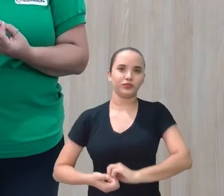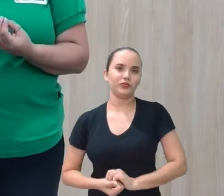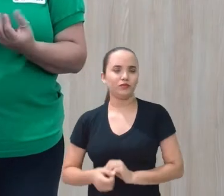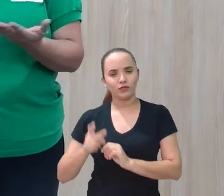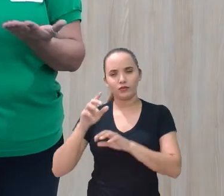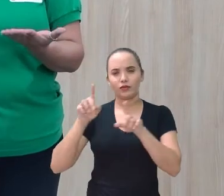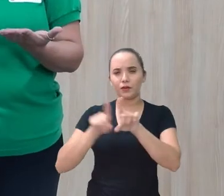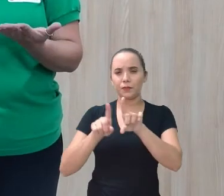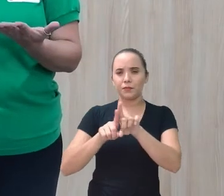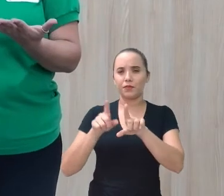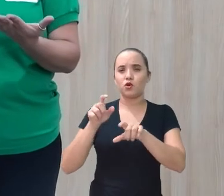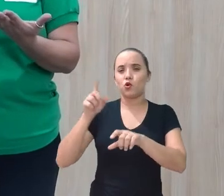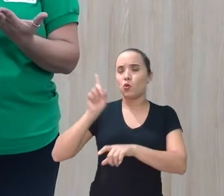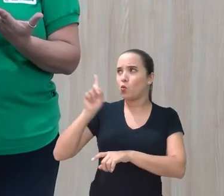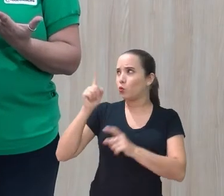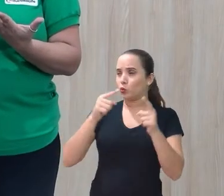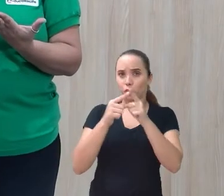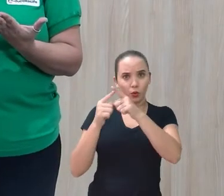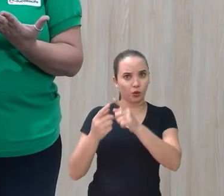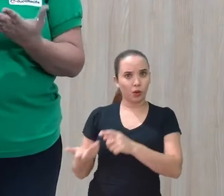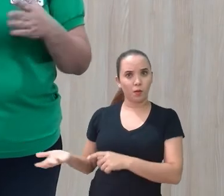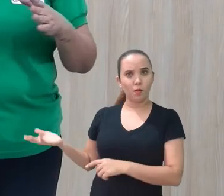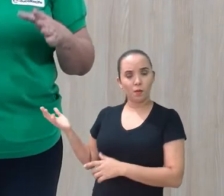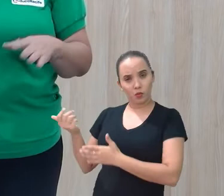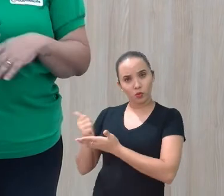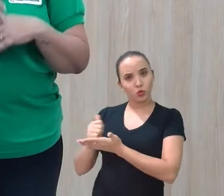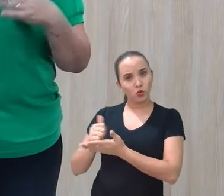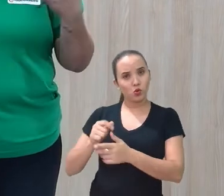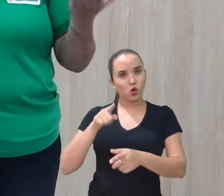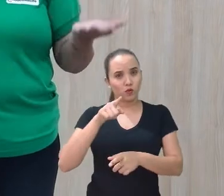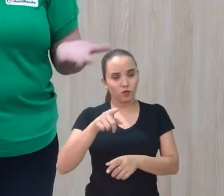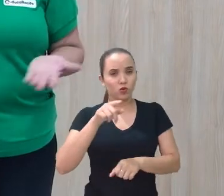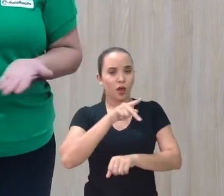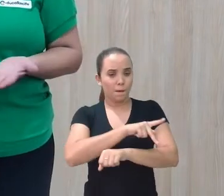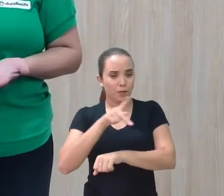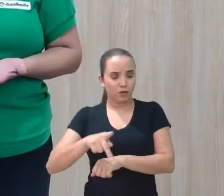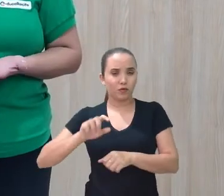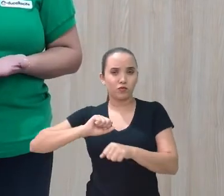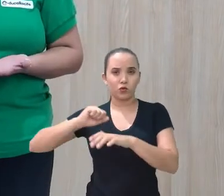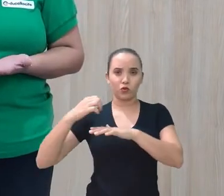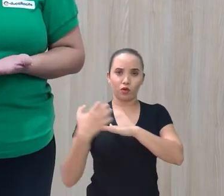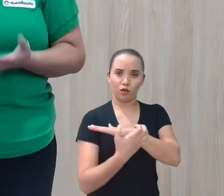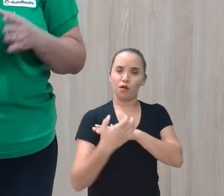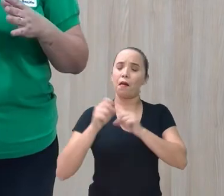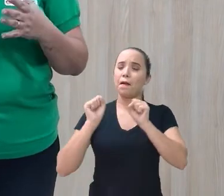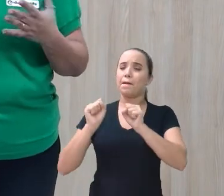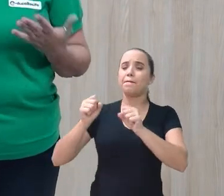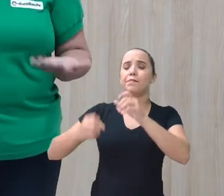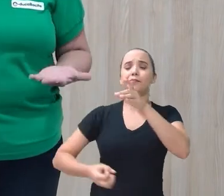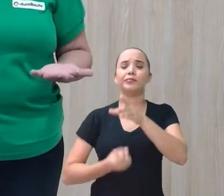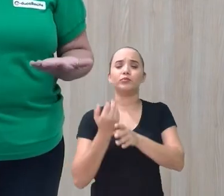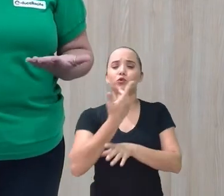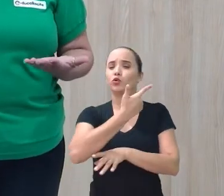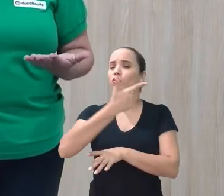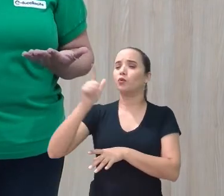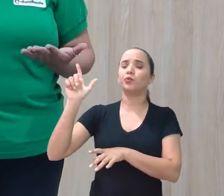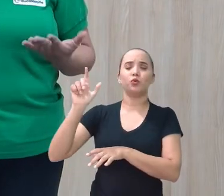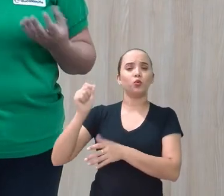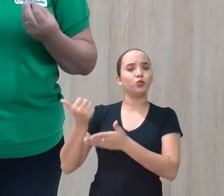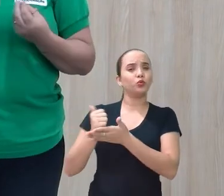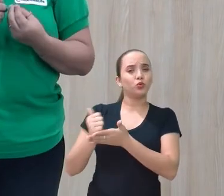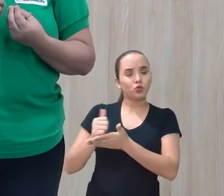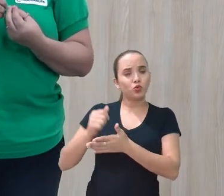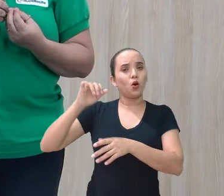jogo, você, professor da sala de recurso, podem criar infinitos outros jogos, aproveitar essa ideia